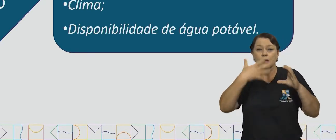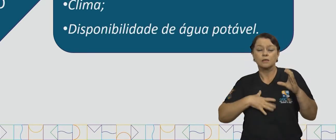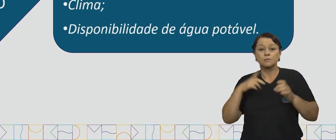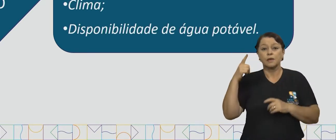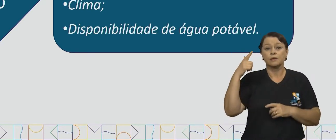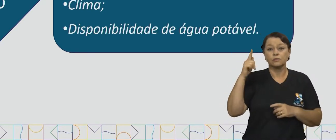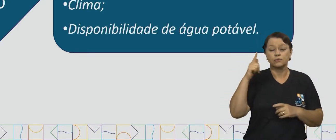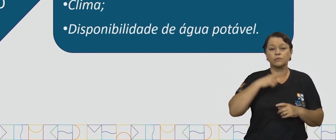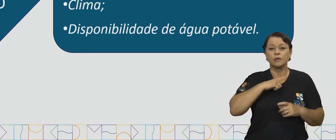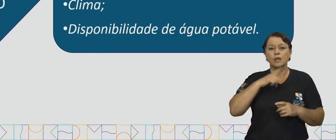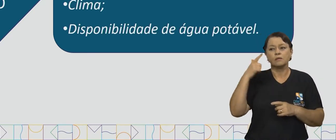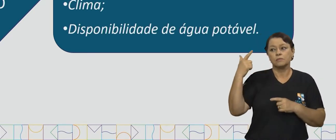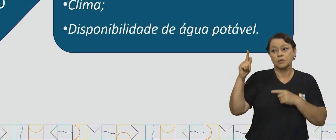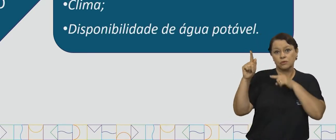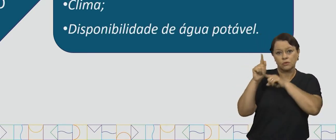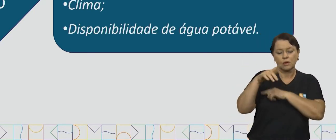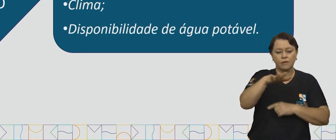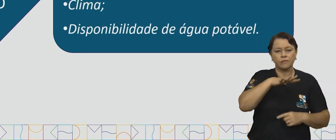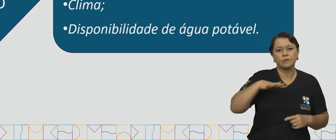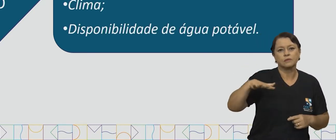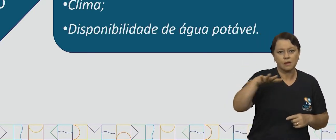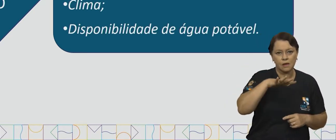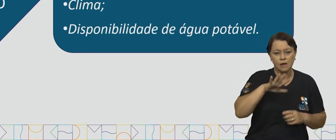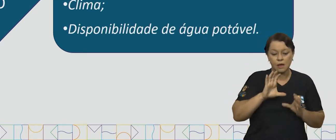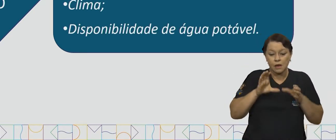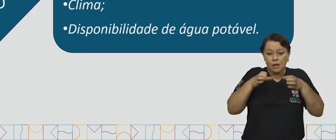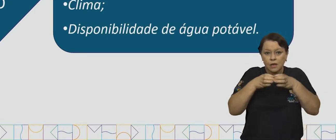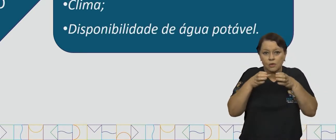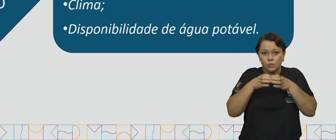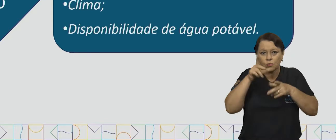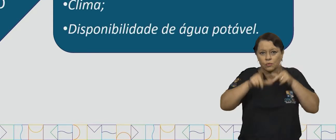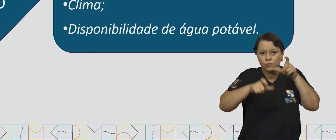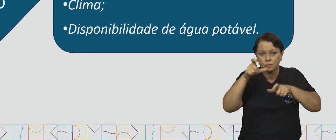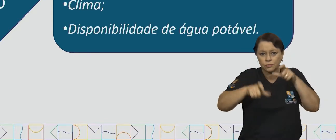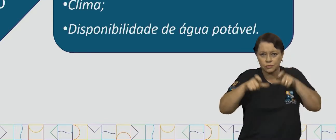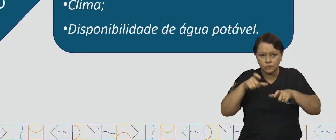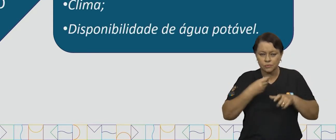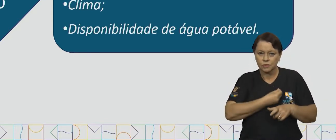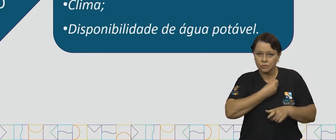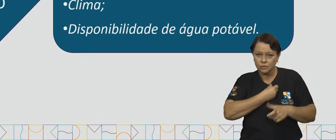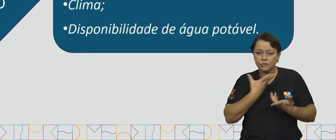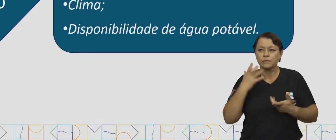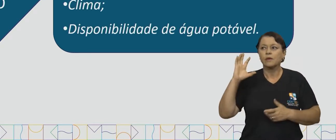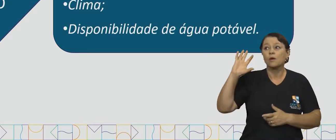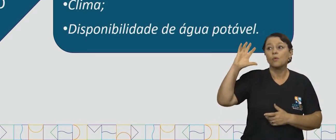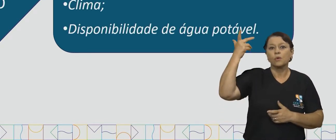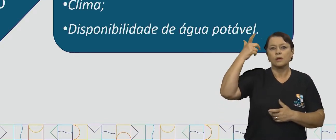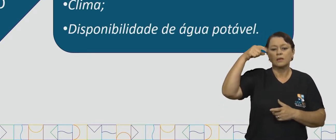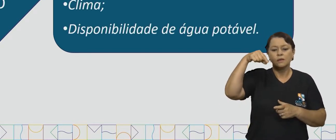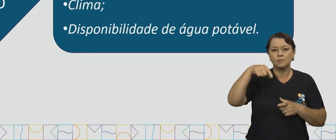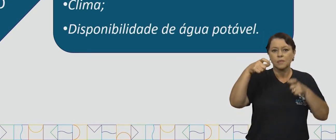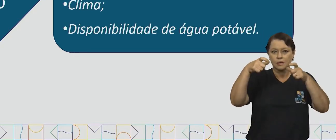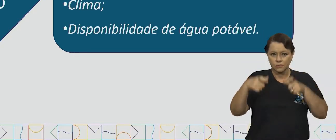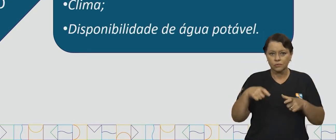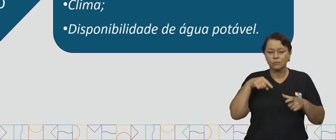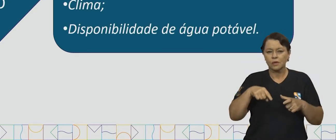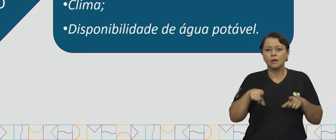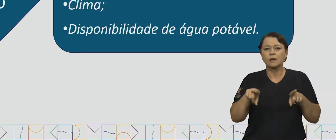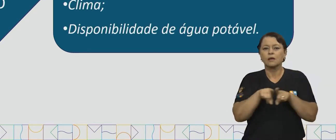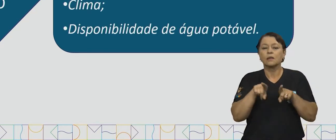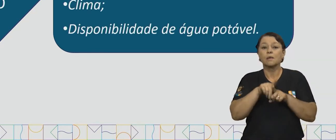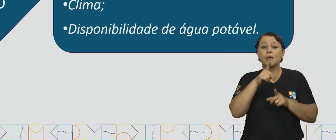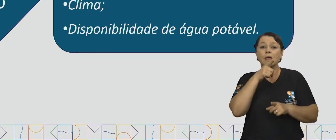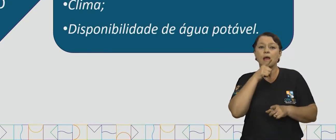geográficos incluem a geografia do terreno onde a comunidade está localizada, o clima da região e a disponibilidade de